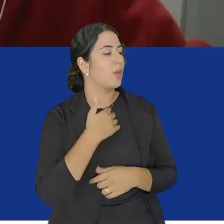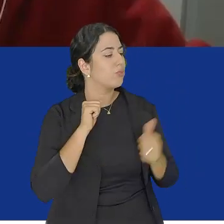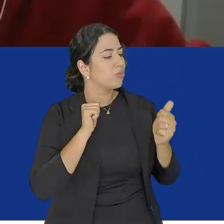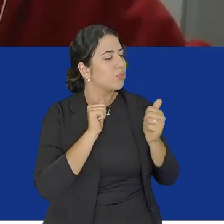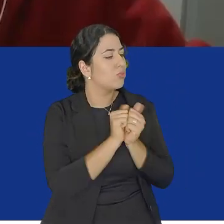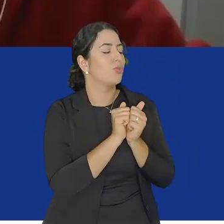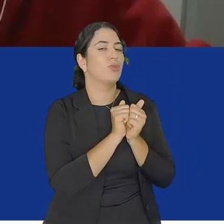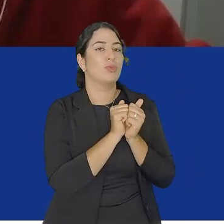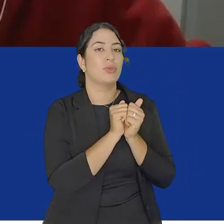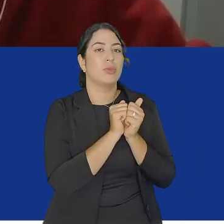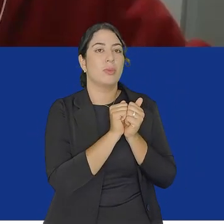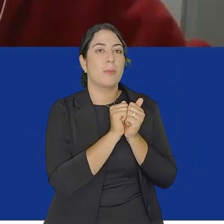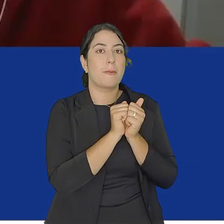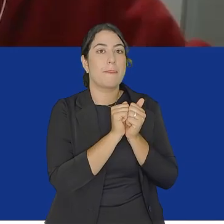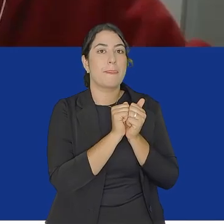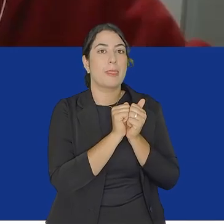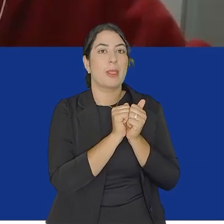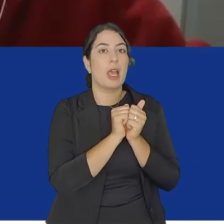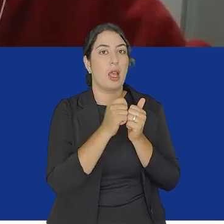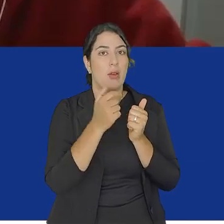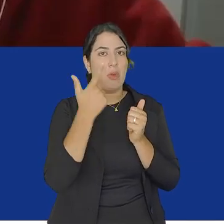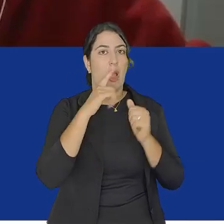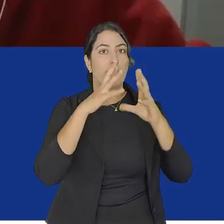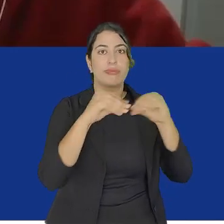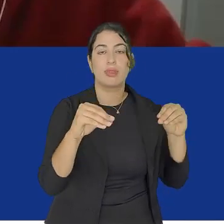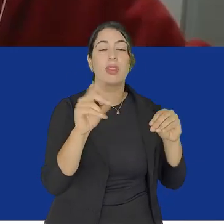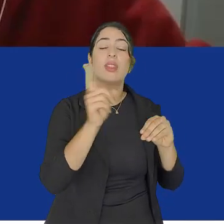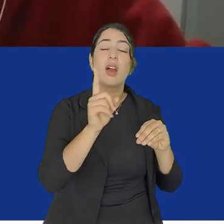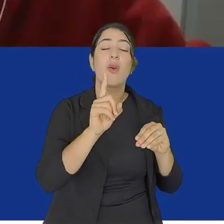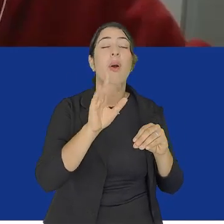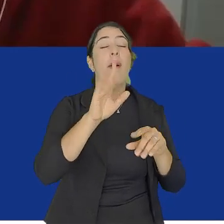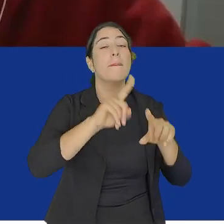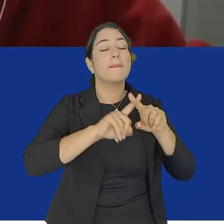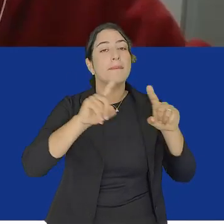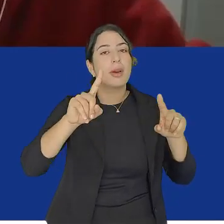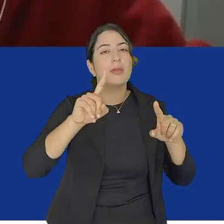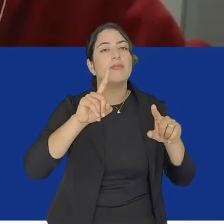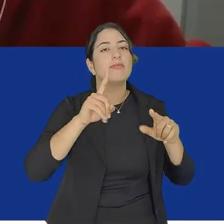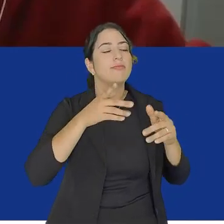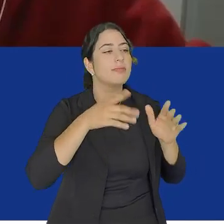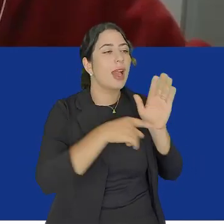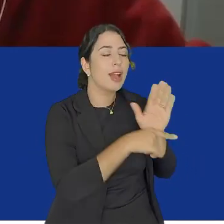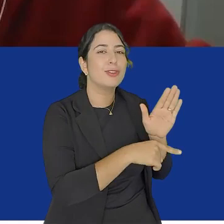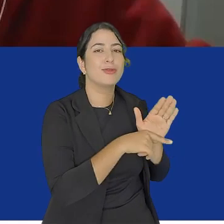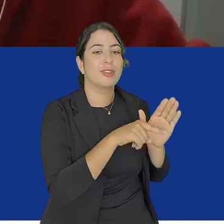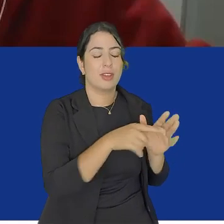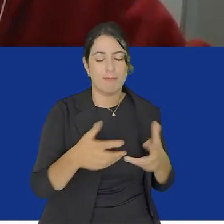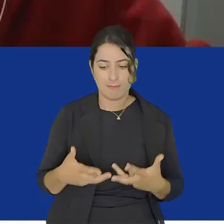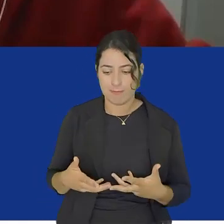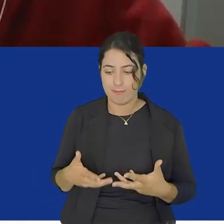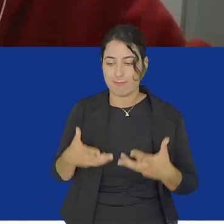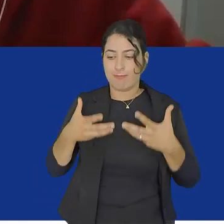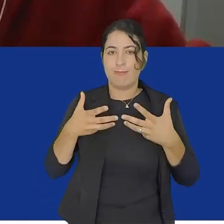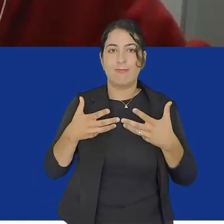a gente compartilha uma humanidade. E é isso que fortalece a pessoa para fazer as suas escolhas,